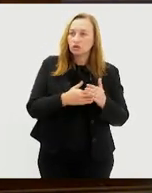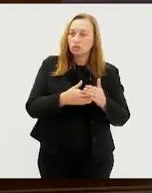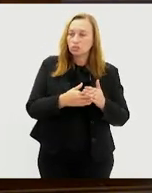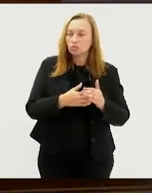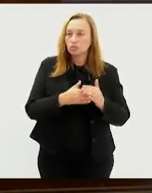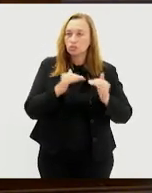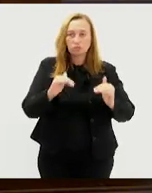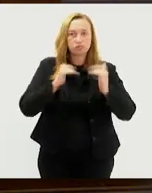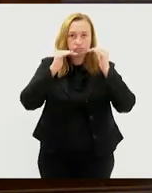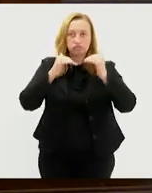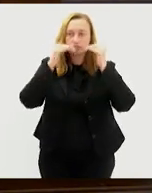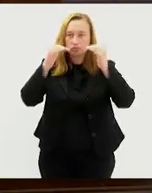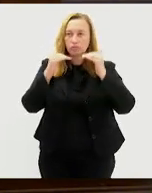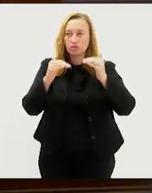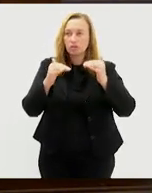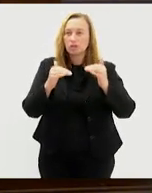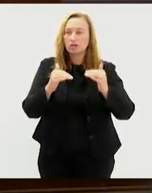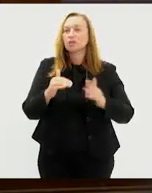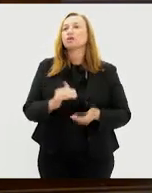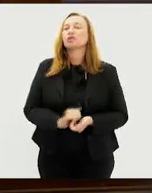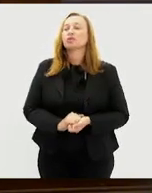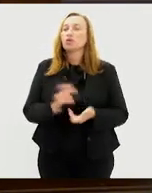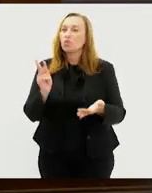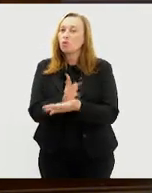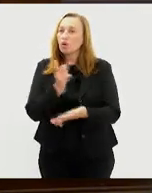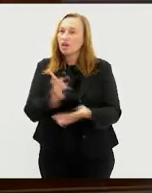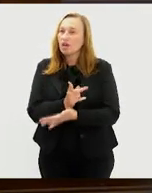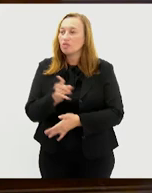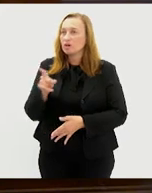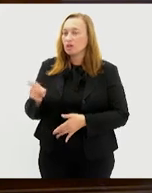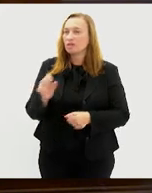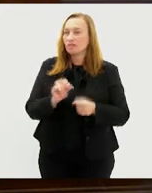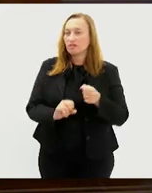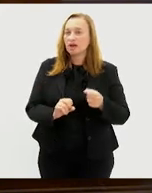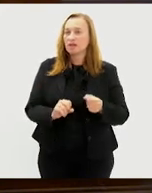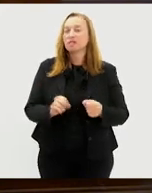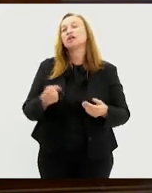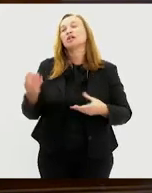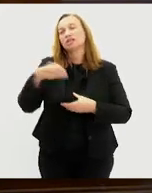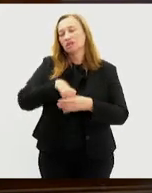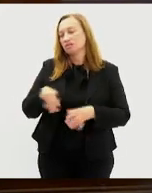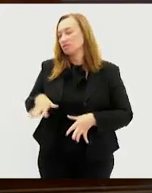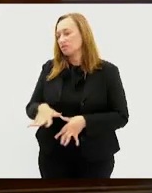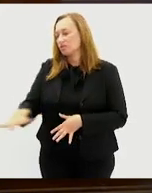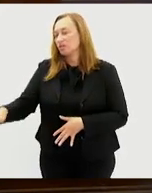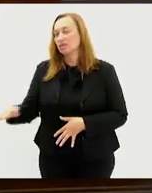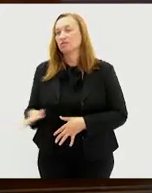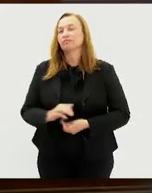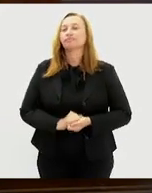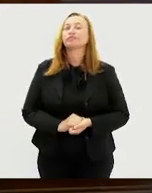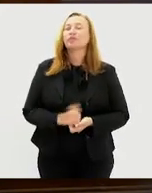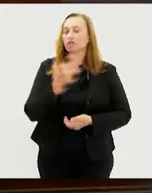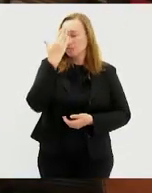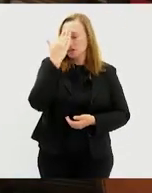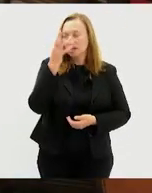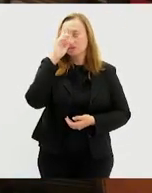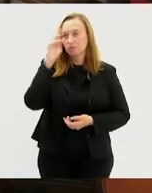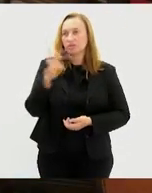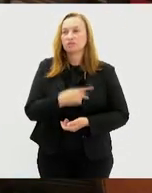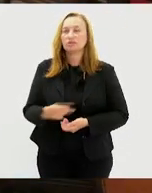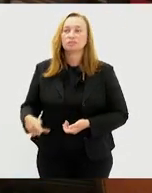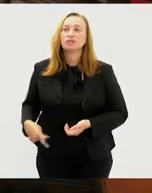do genocídio que ele pratica diuturnamente dentro das favelas e periferias muito obrigada senhor